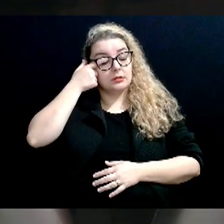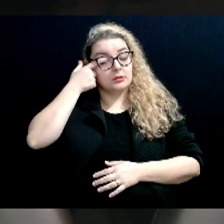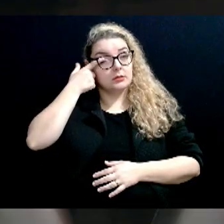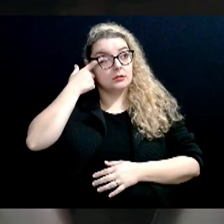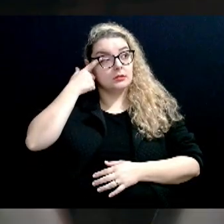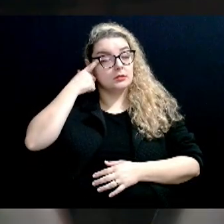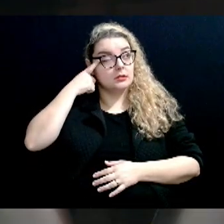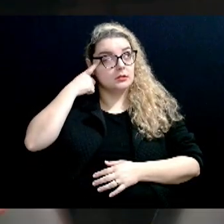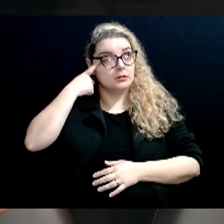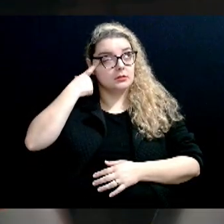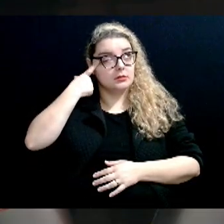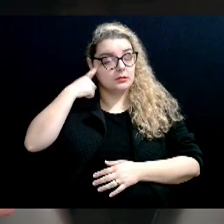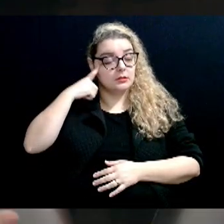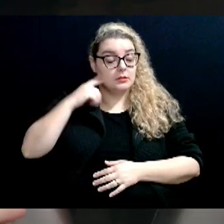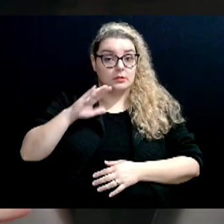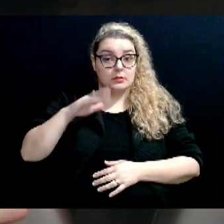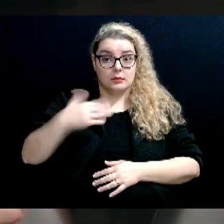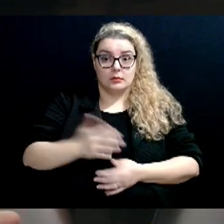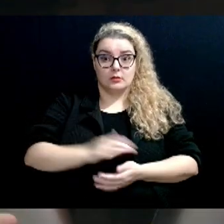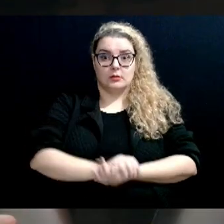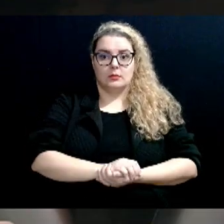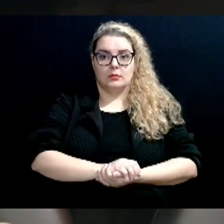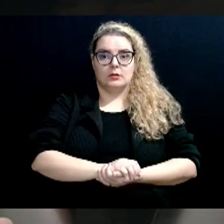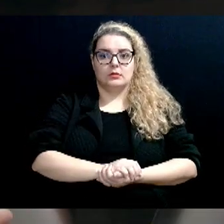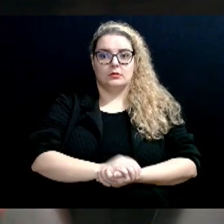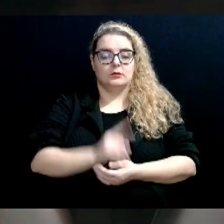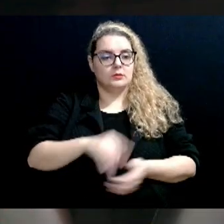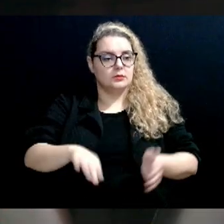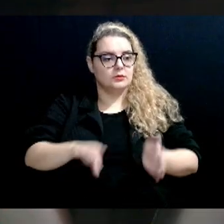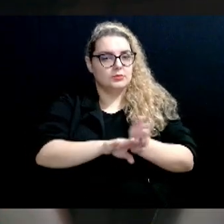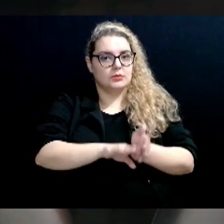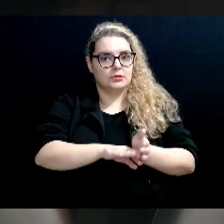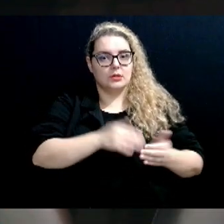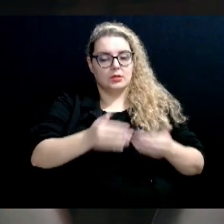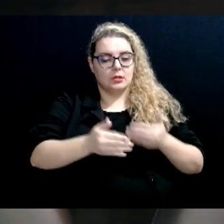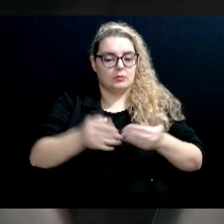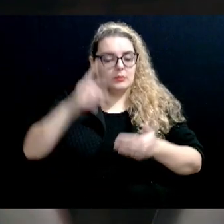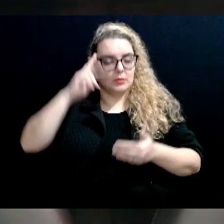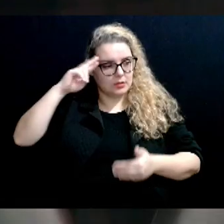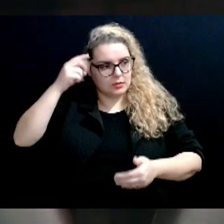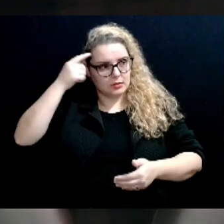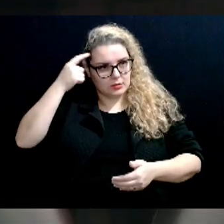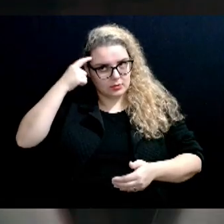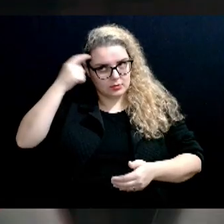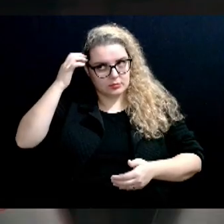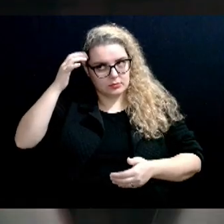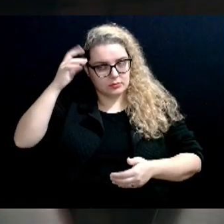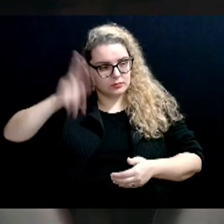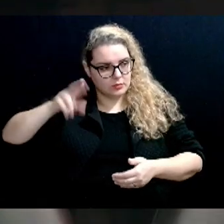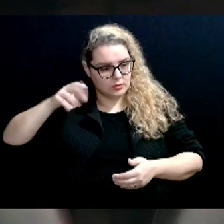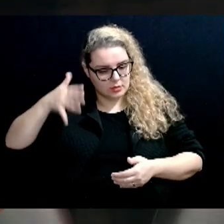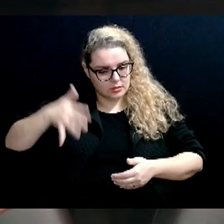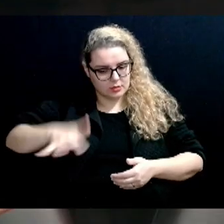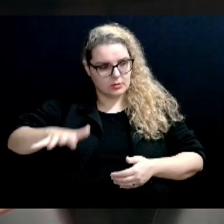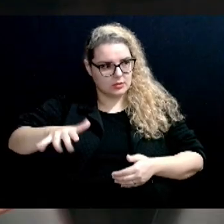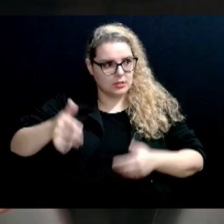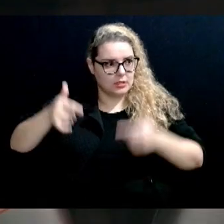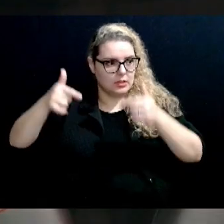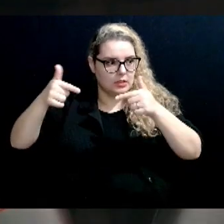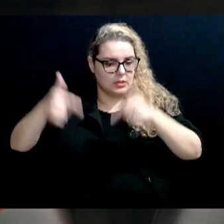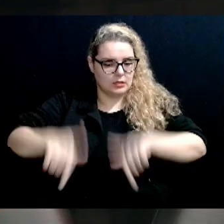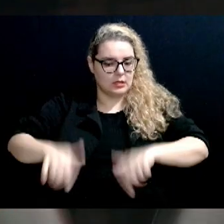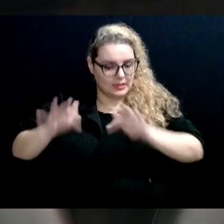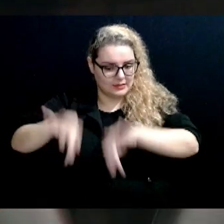chega até no processo do raciocínio até o fim, a gente não consolida tão bem